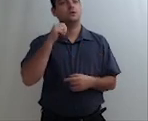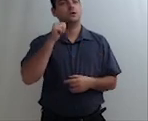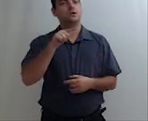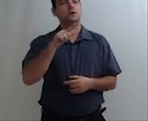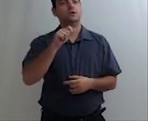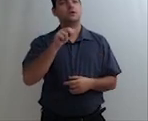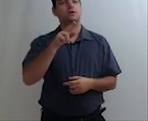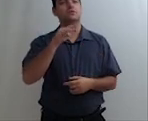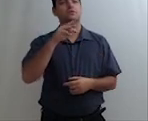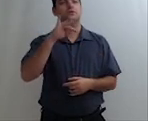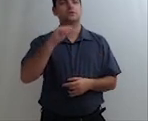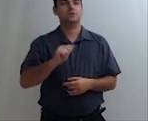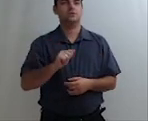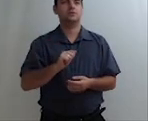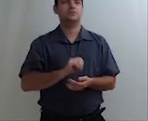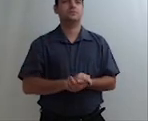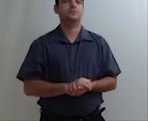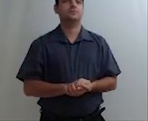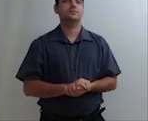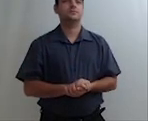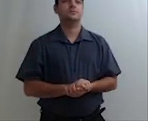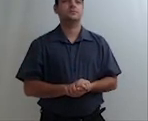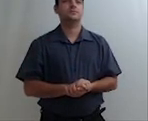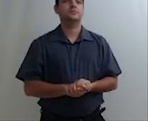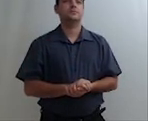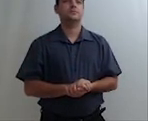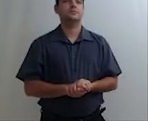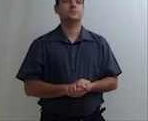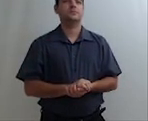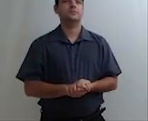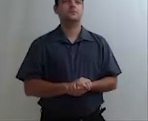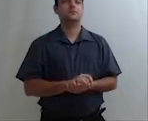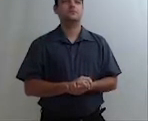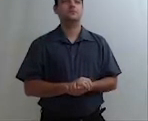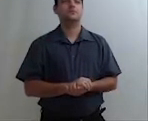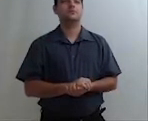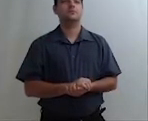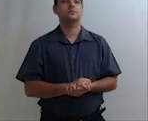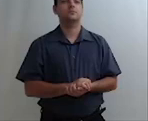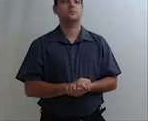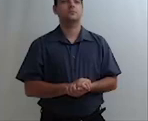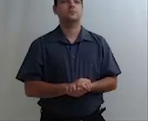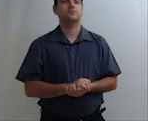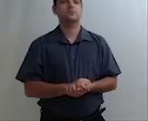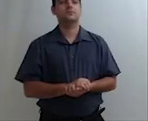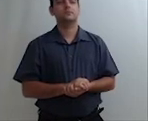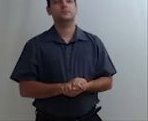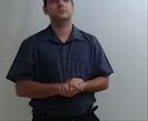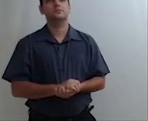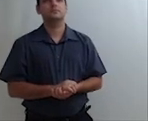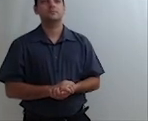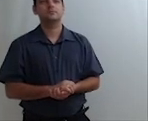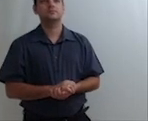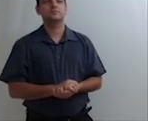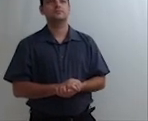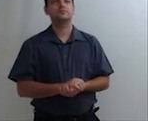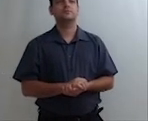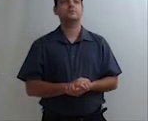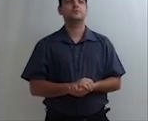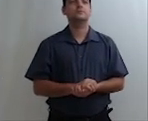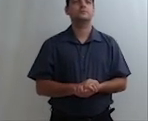regimental nop 521 352 senhor presidente senhores